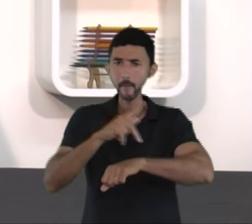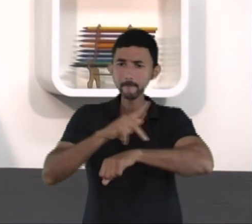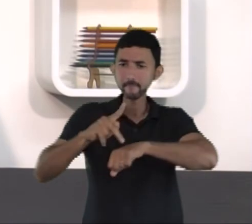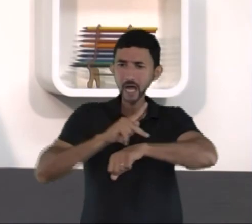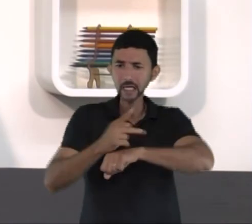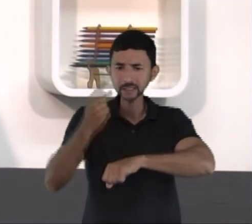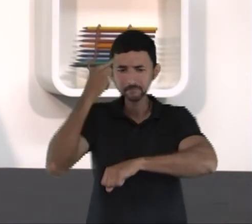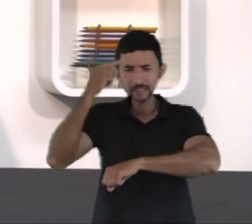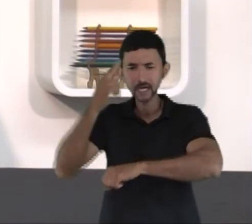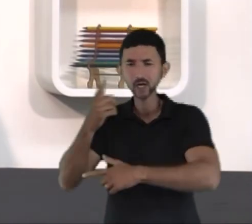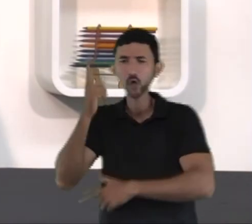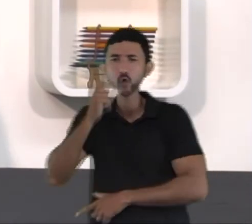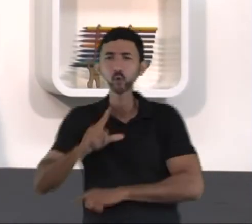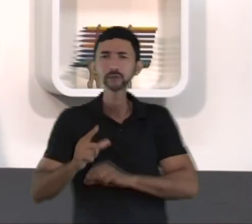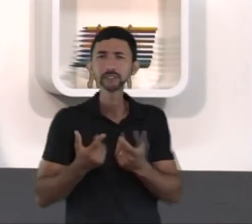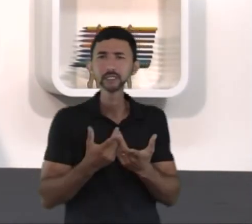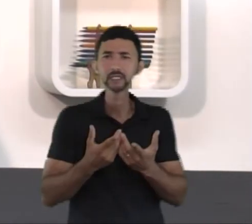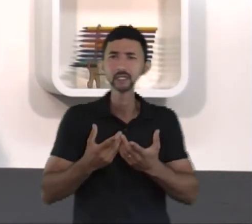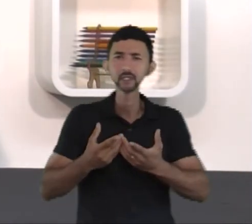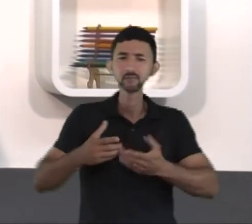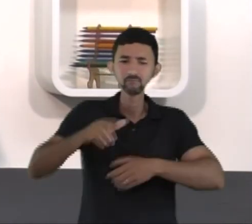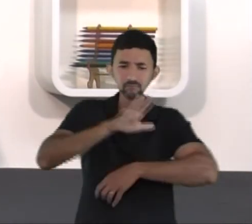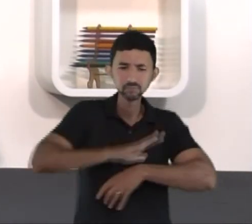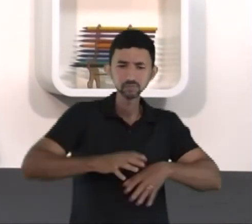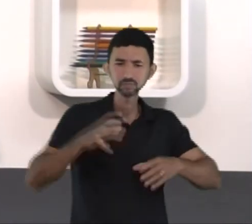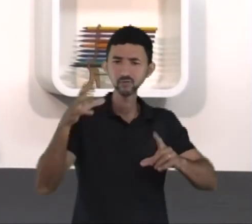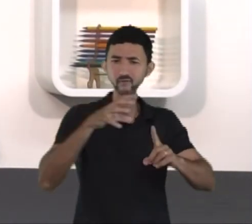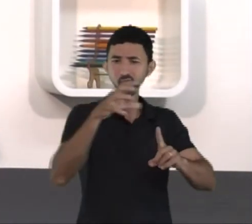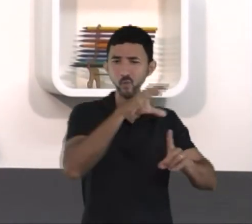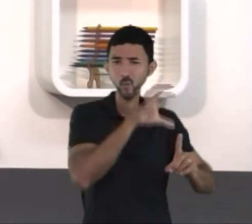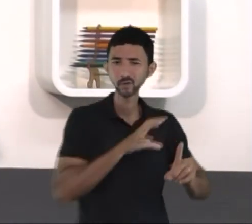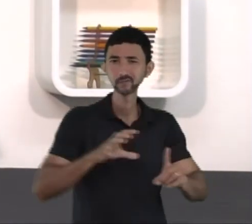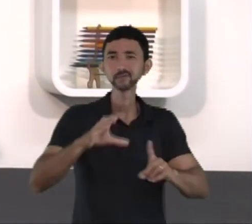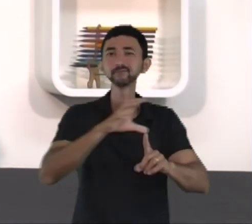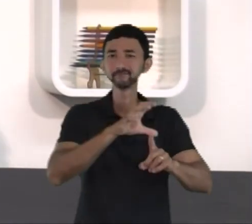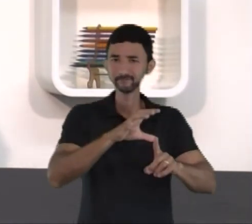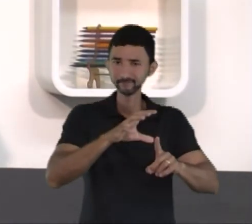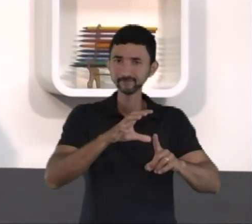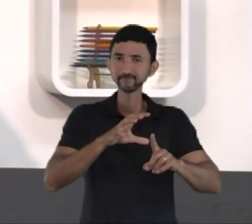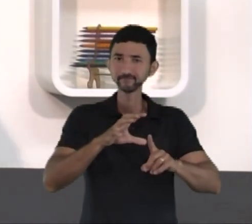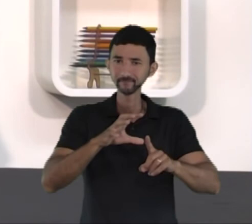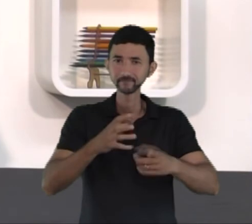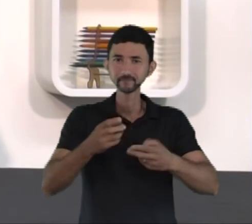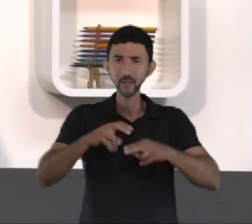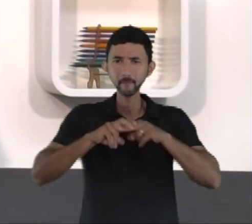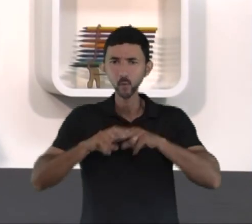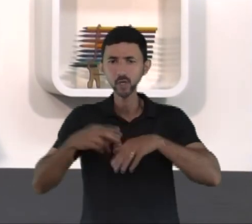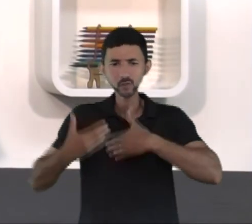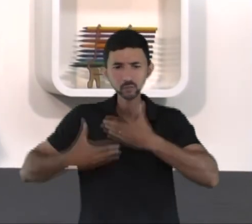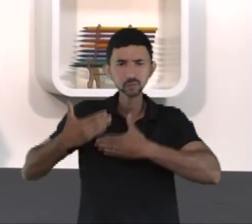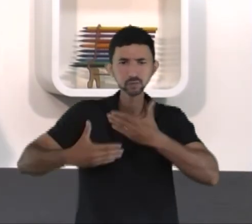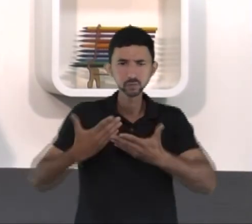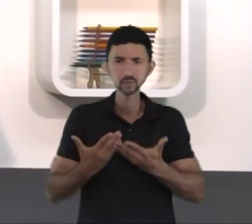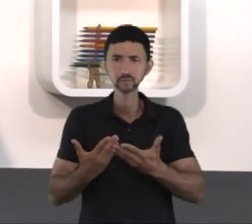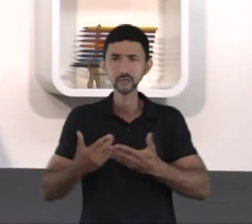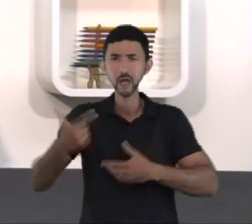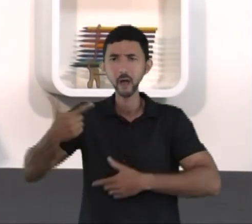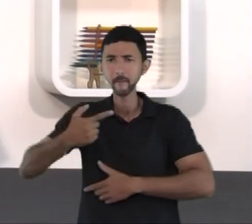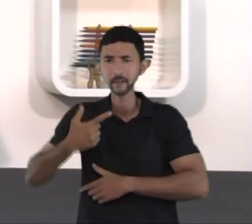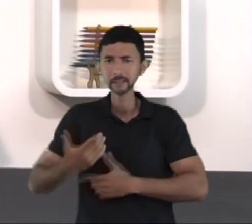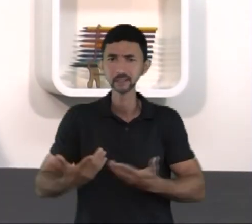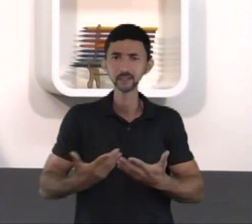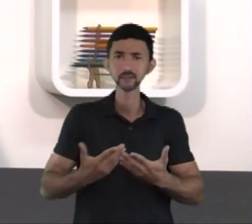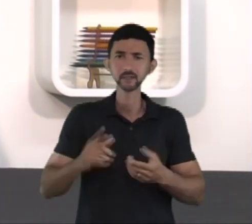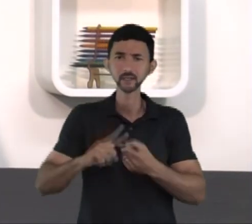conseguir mais áreas de influência, né? E por isso, essa corrida armamentista